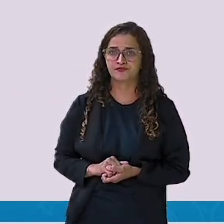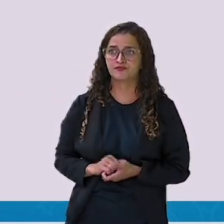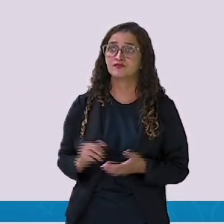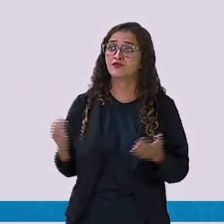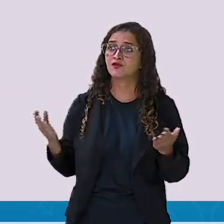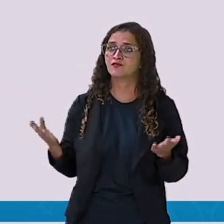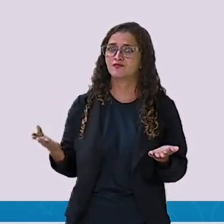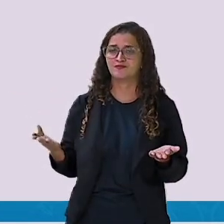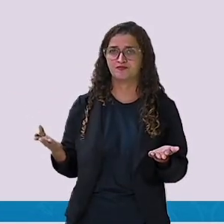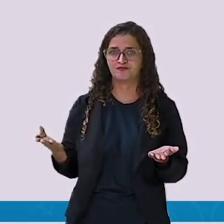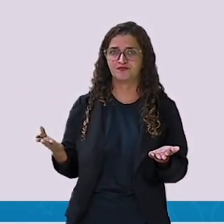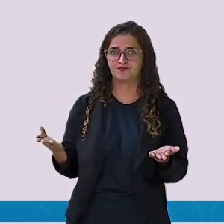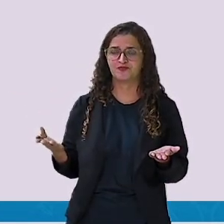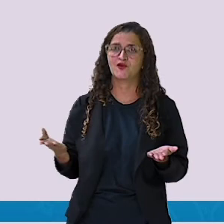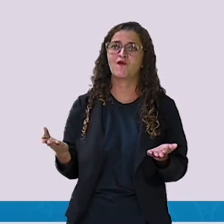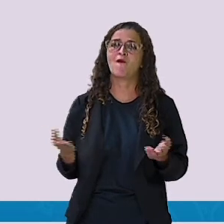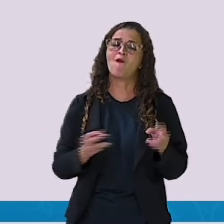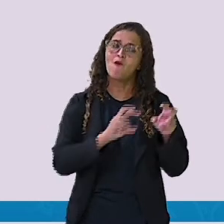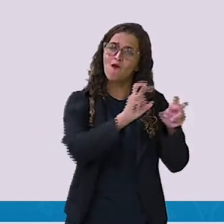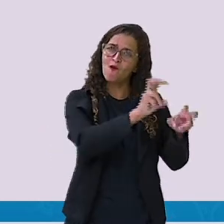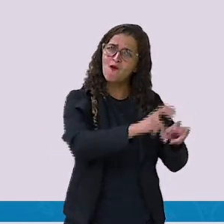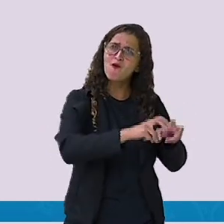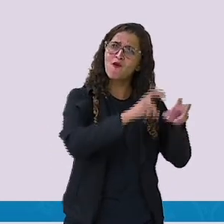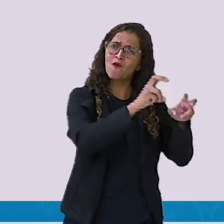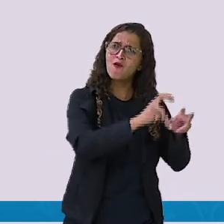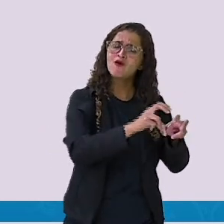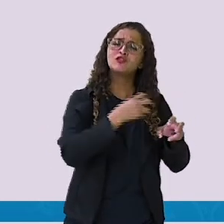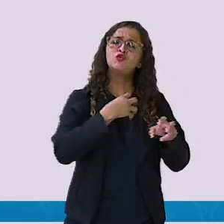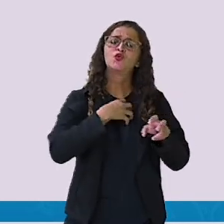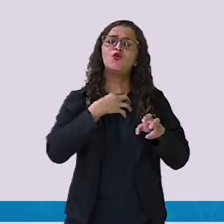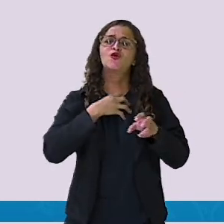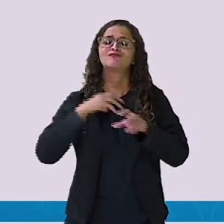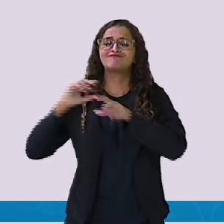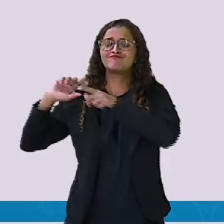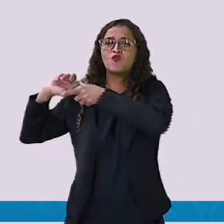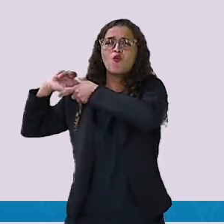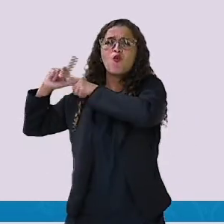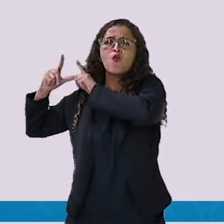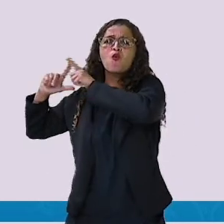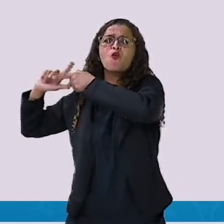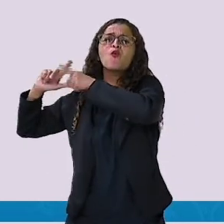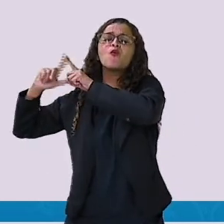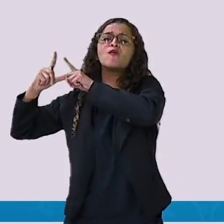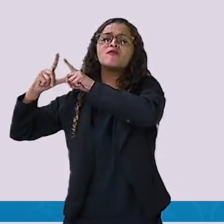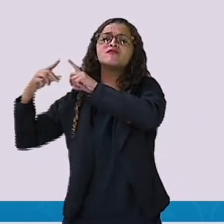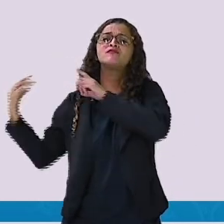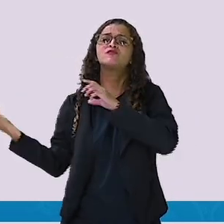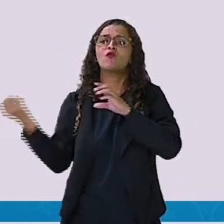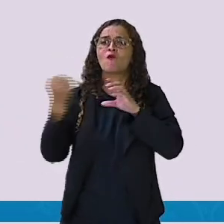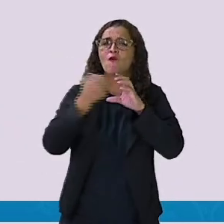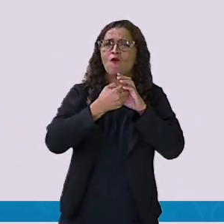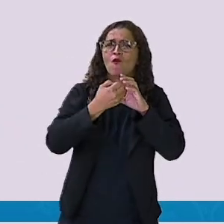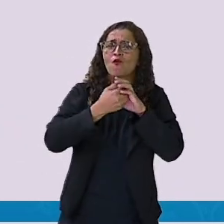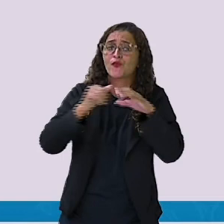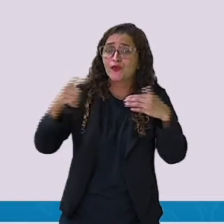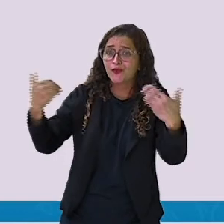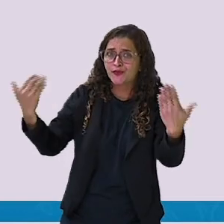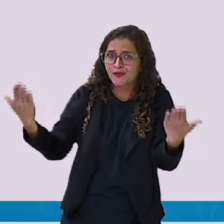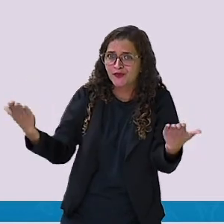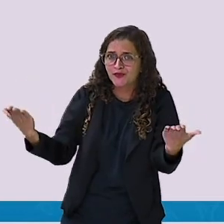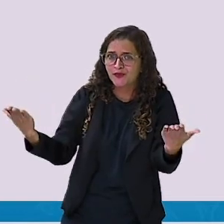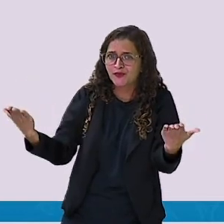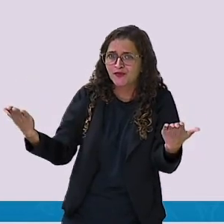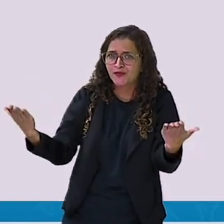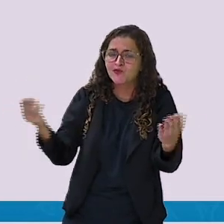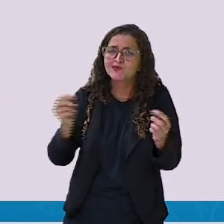Agora, a agropecuária tradicional. Vamos ver algumas características aqui. Qual que é a primeira delas? É o uso